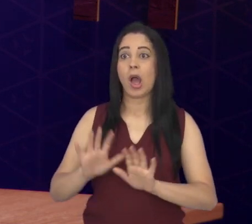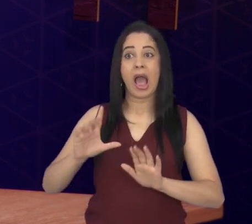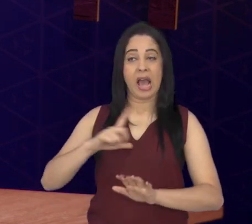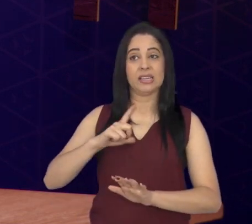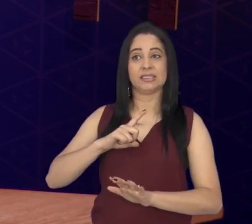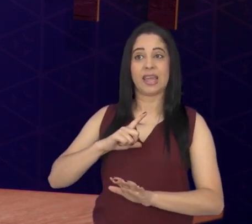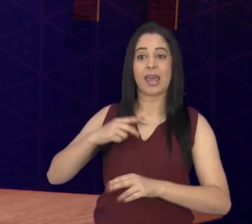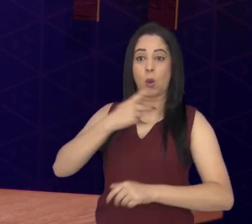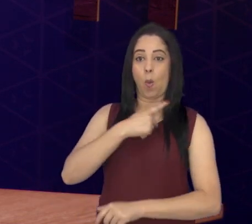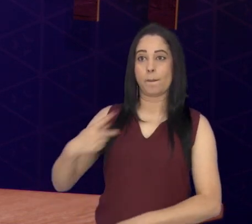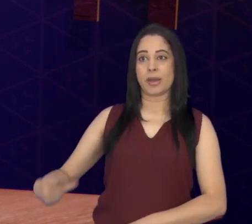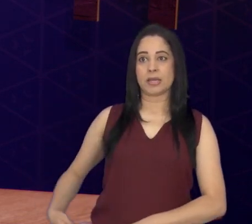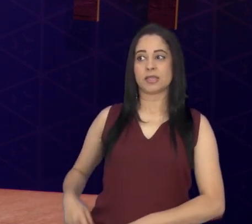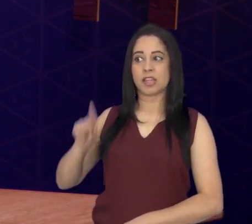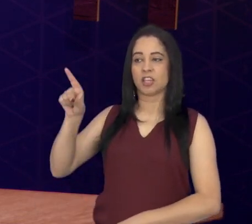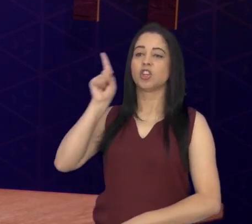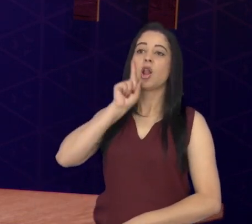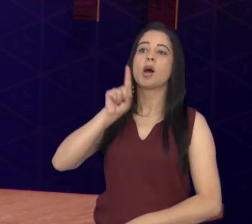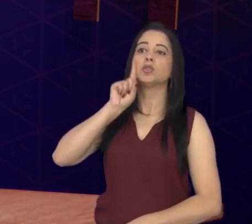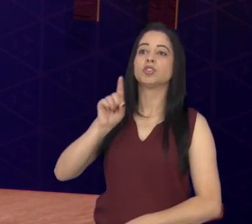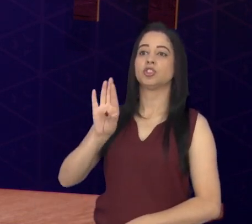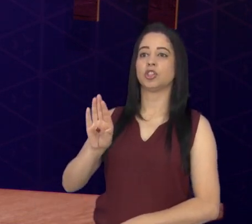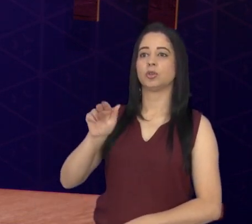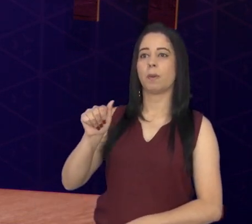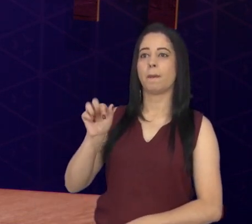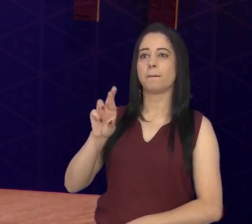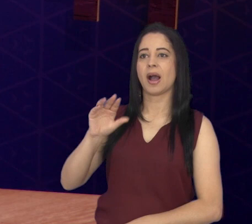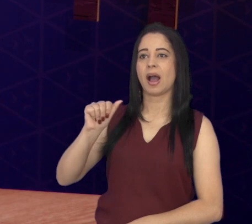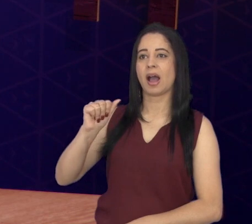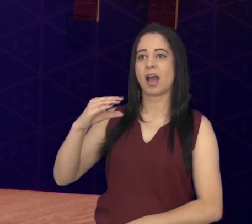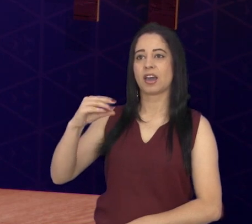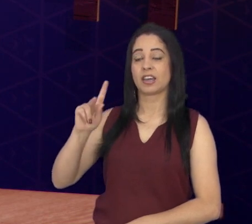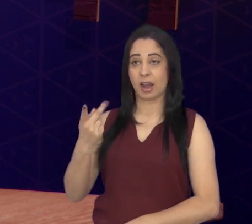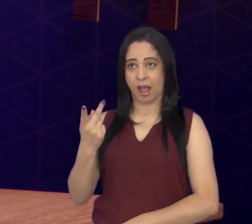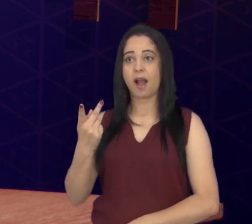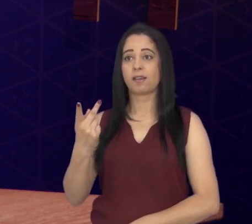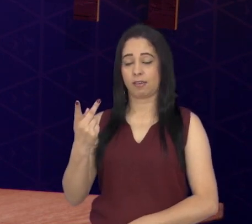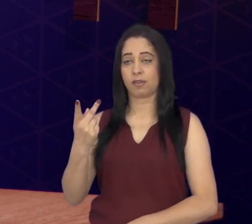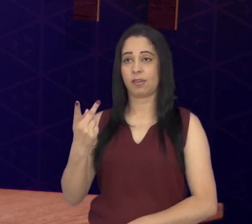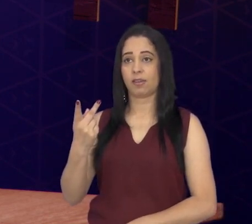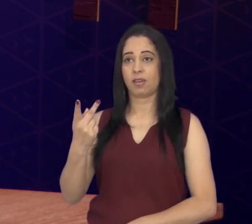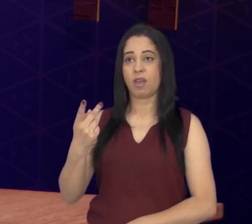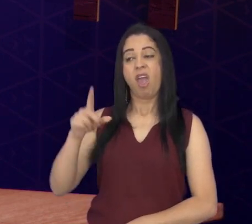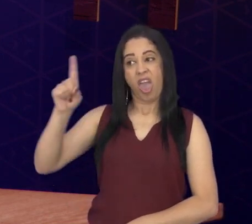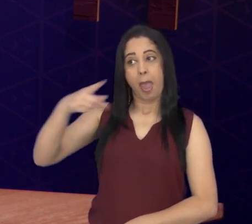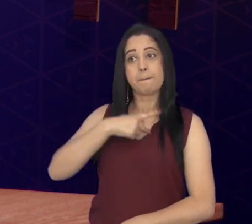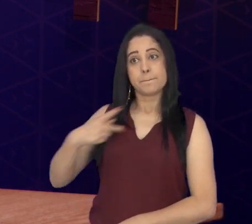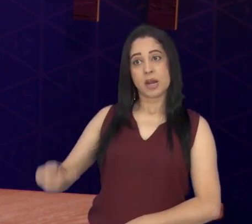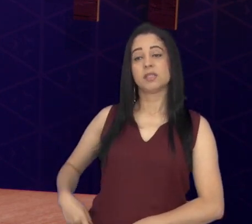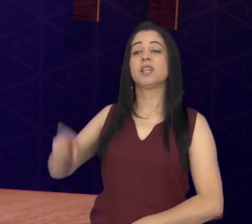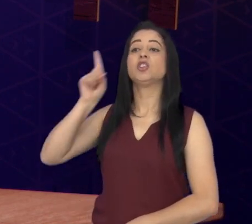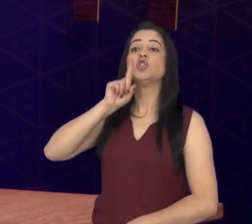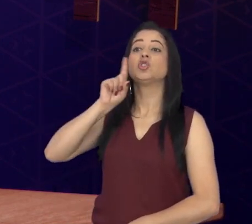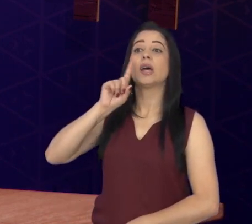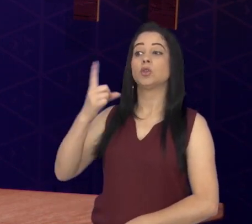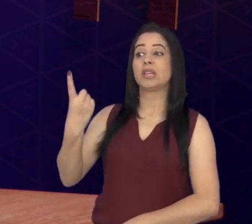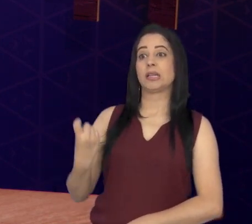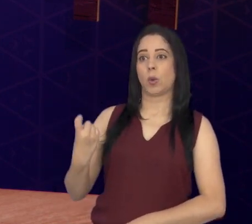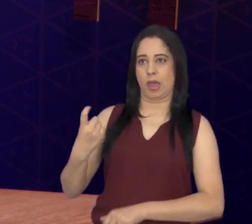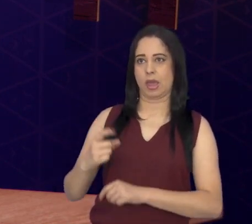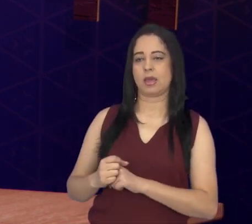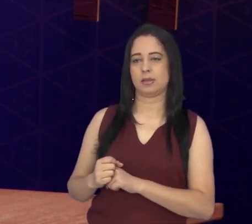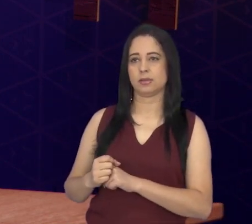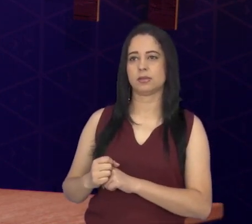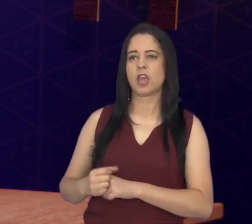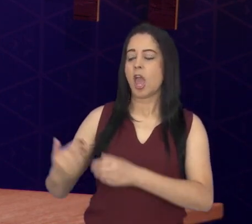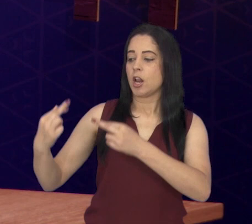gente viu o Barack, que foi um grande líder negro da maior nação do planeta Terra. Um